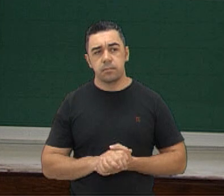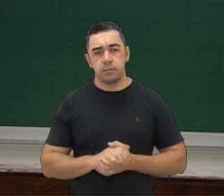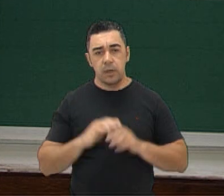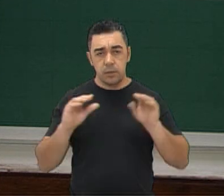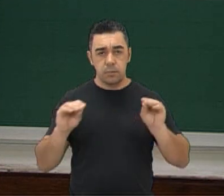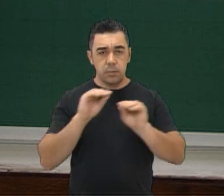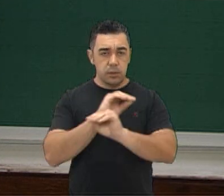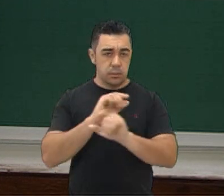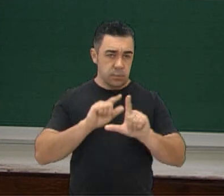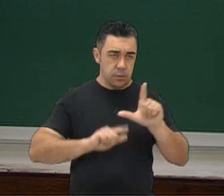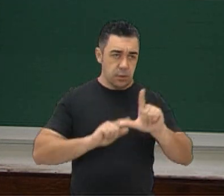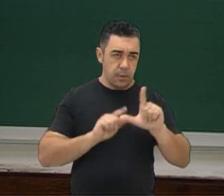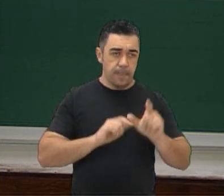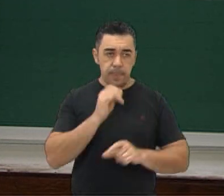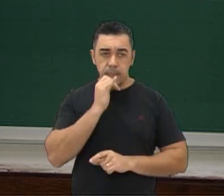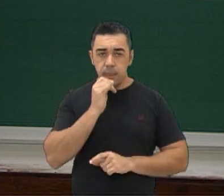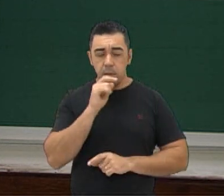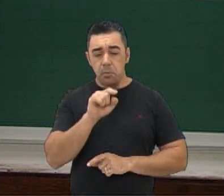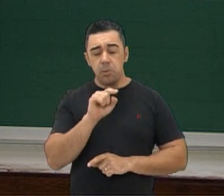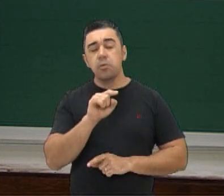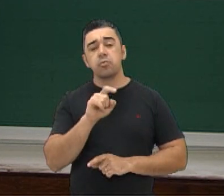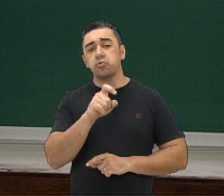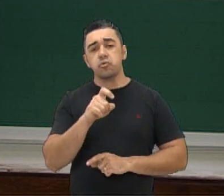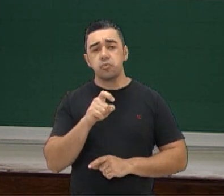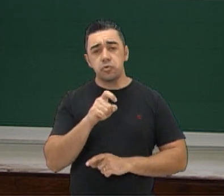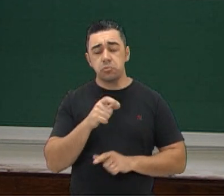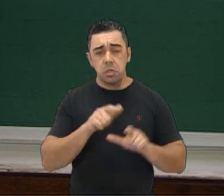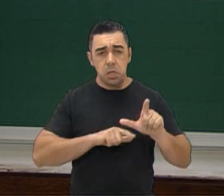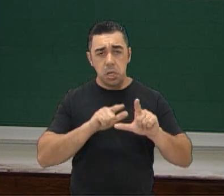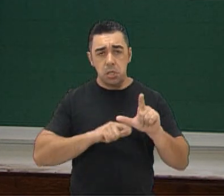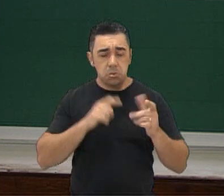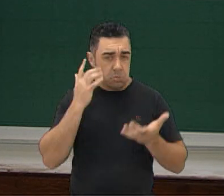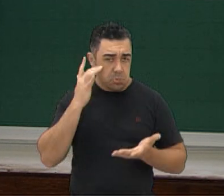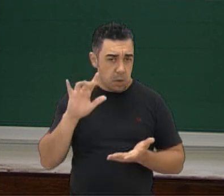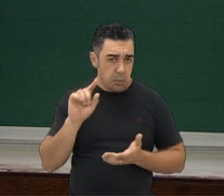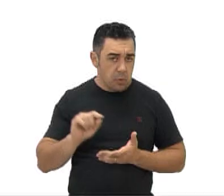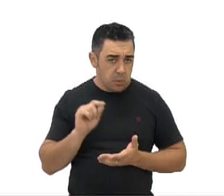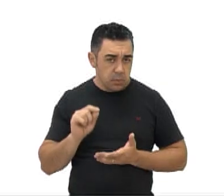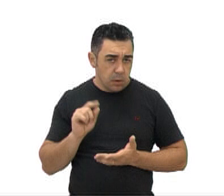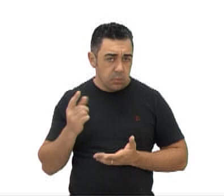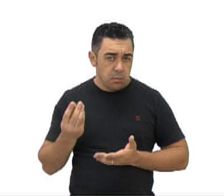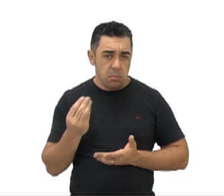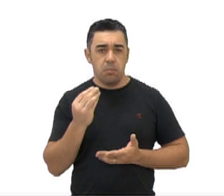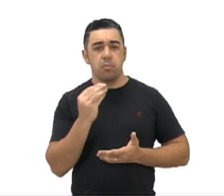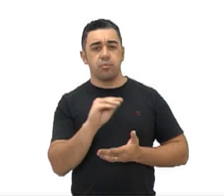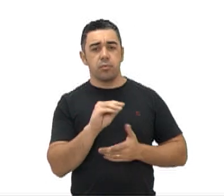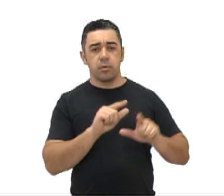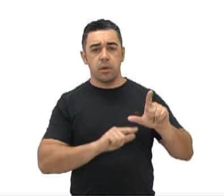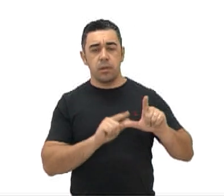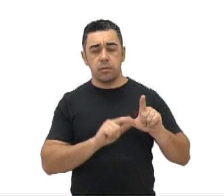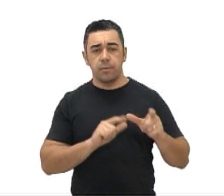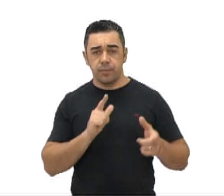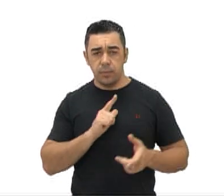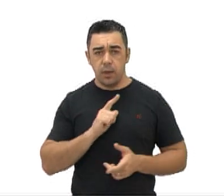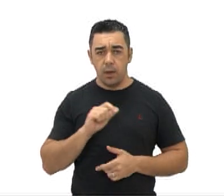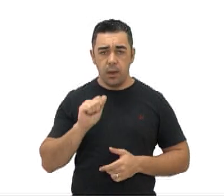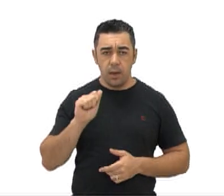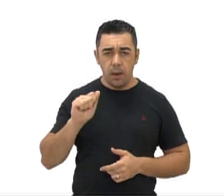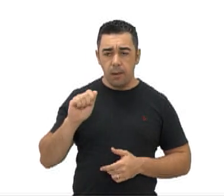Expressão algébrica, quando temos um valor desconhecido, em matemática usamos uma letra do nosso alfabeto